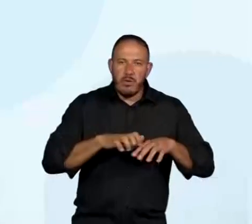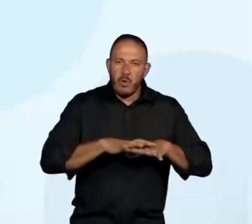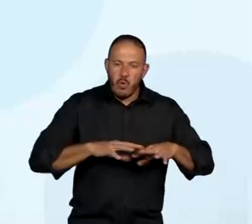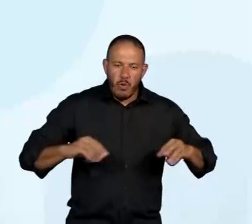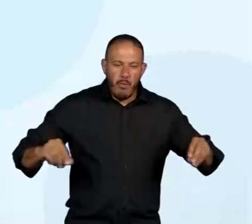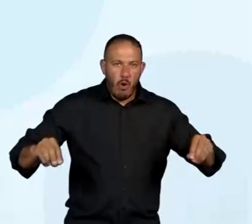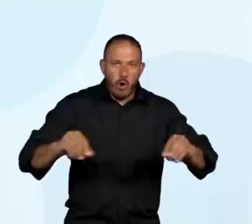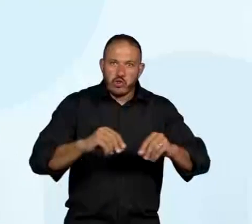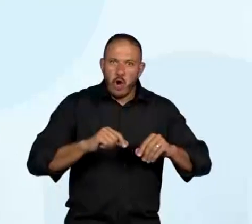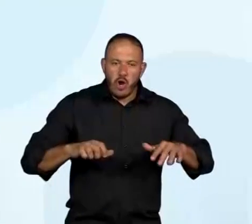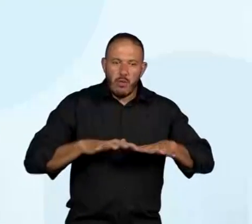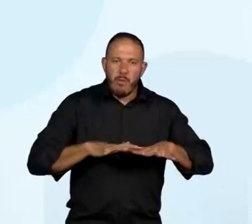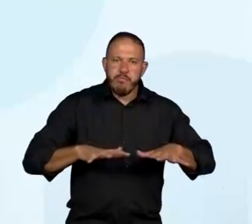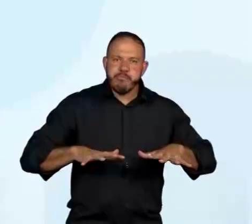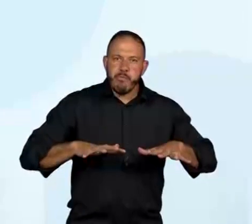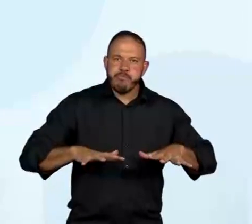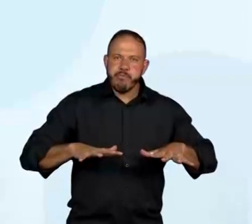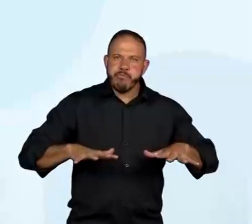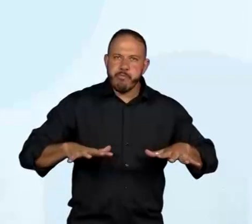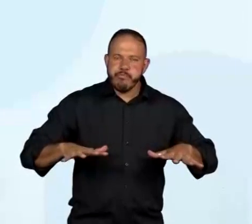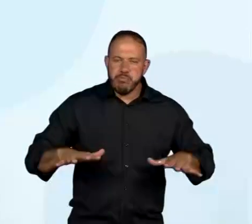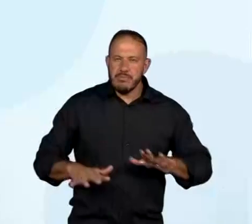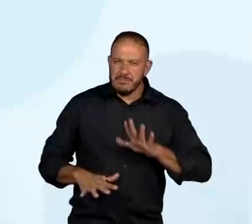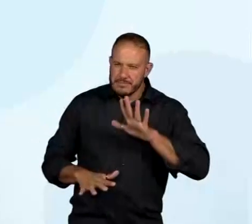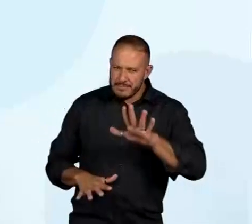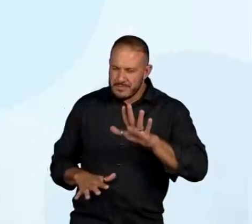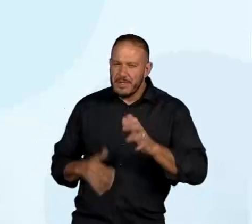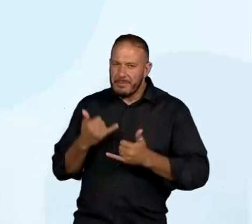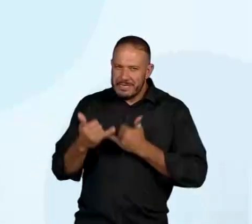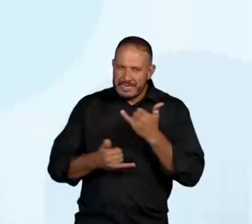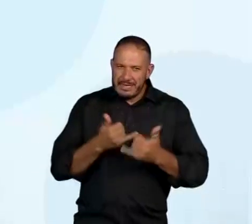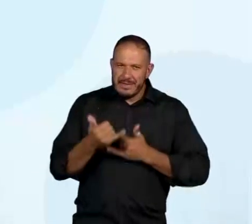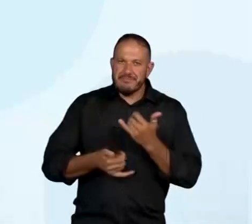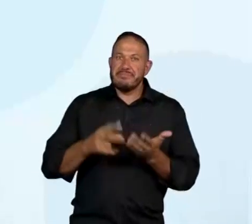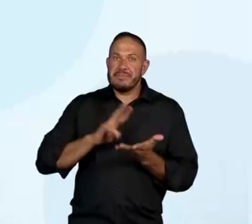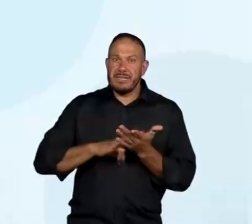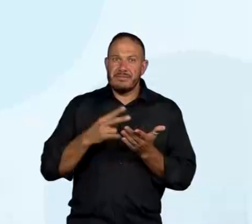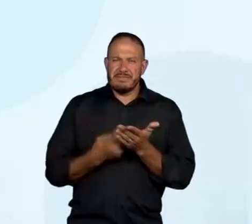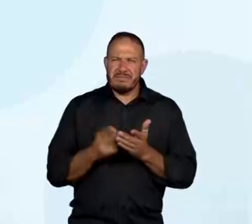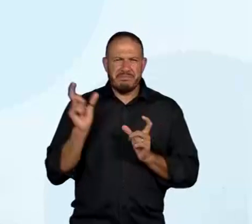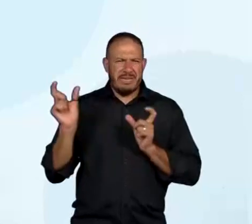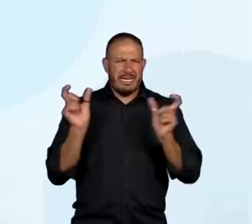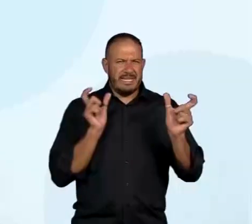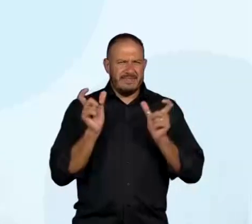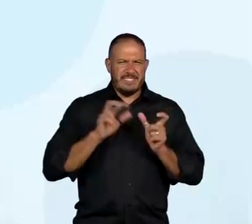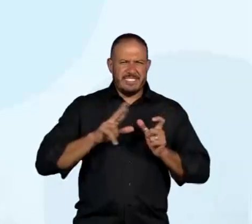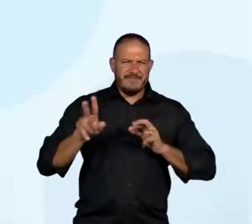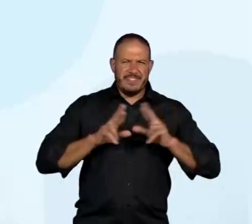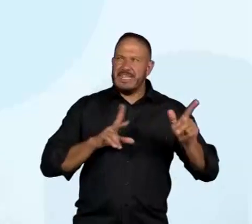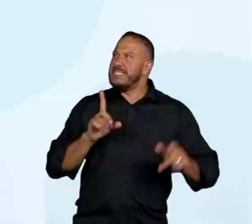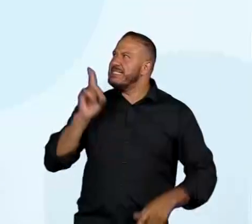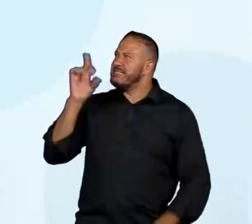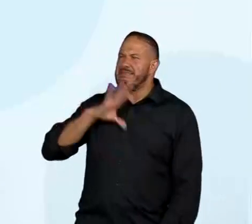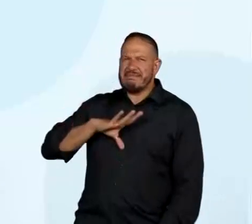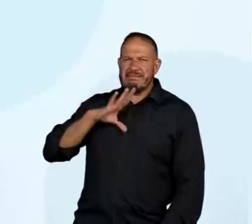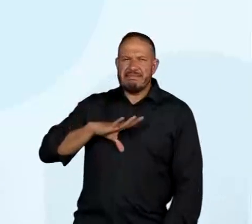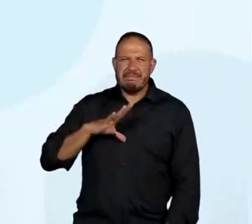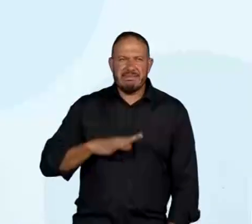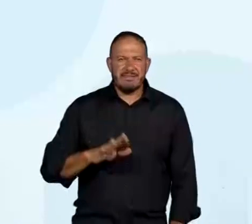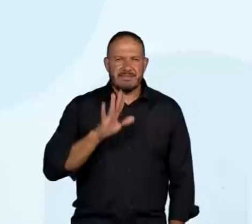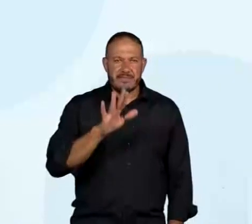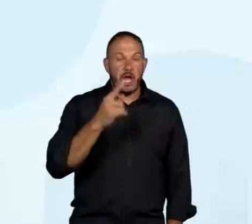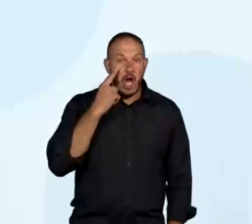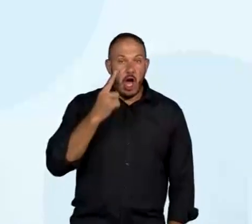umífero. Vamos brincar de traduzir esse montão de palavras diferentes. Dá uma olhada nessa imagem